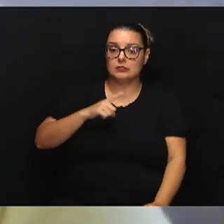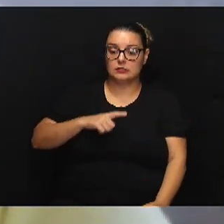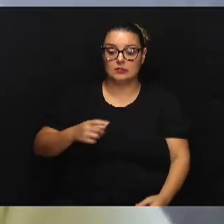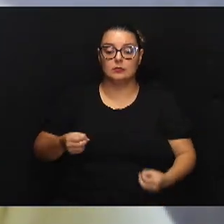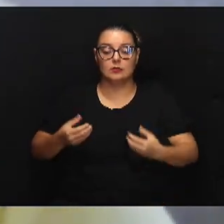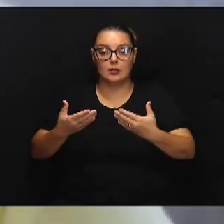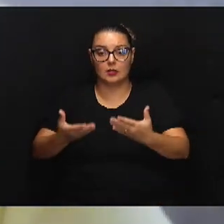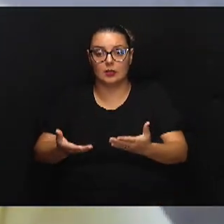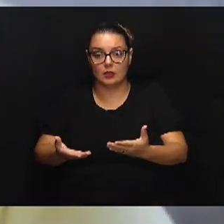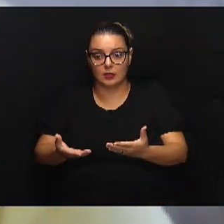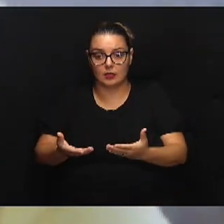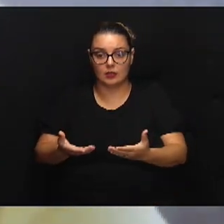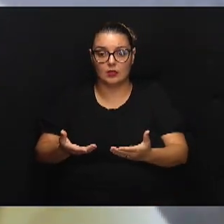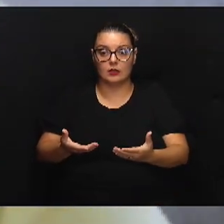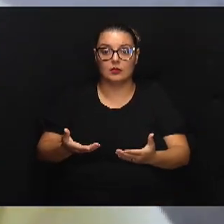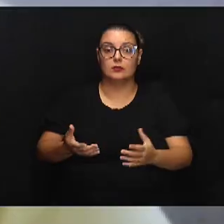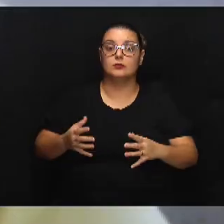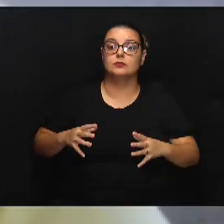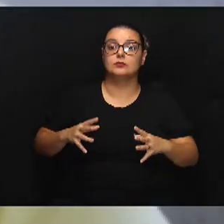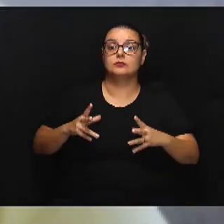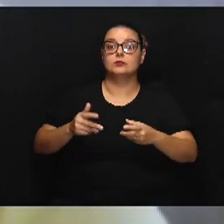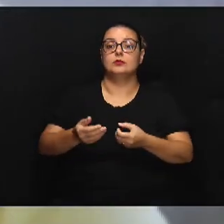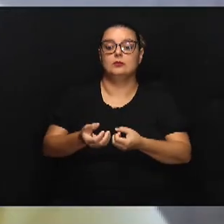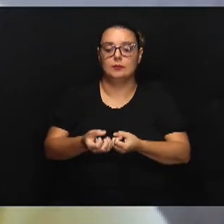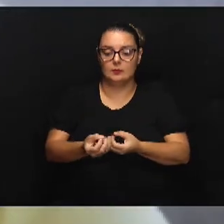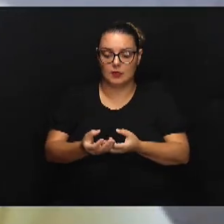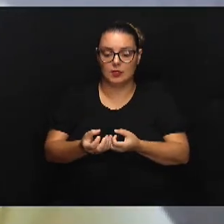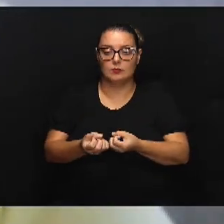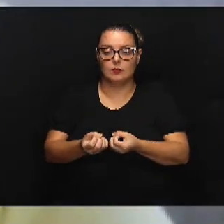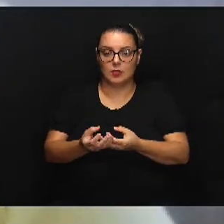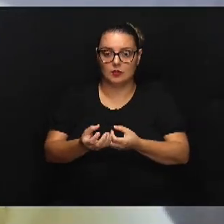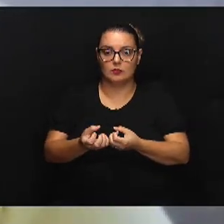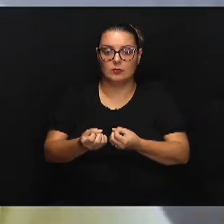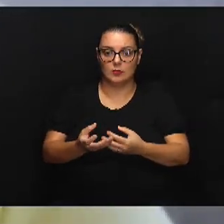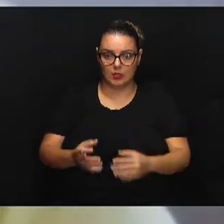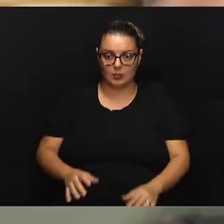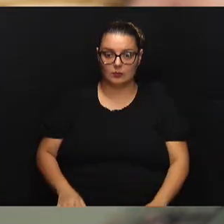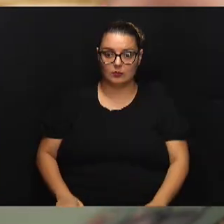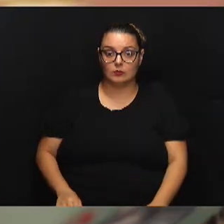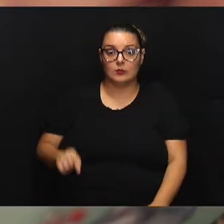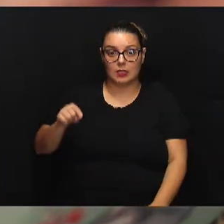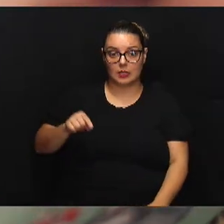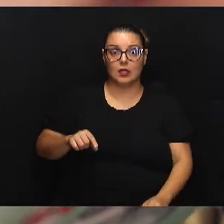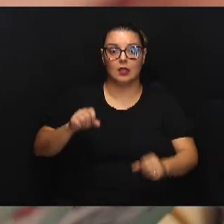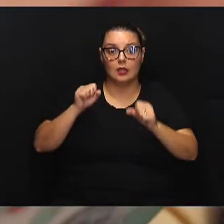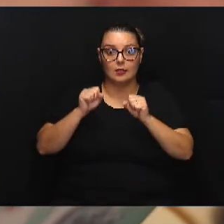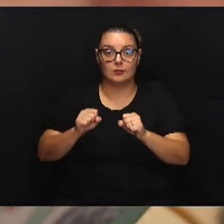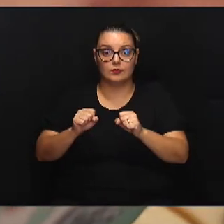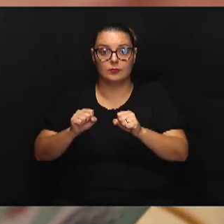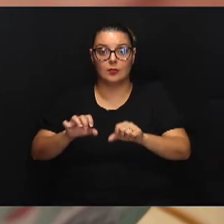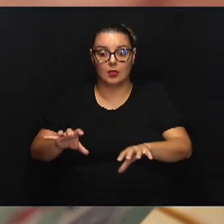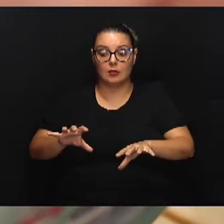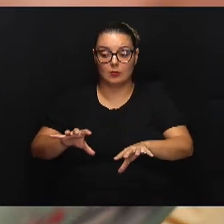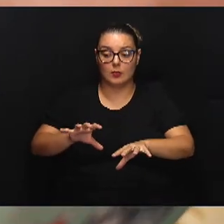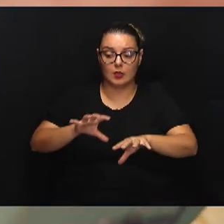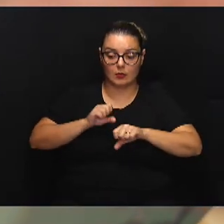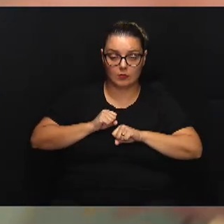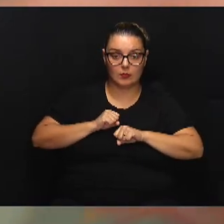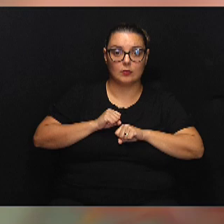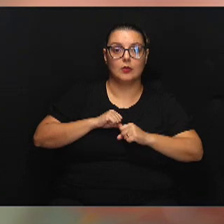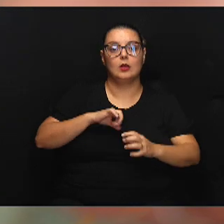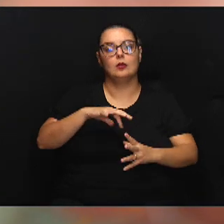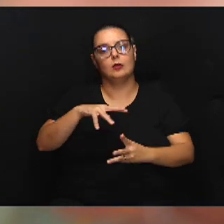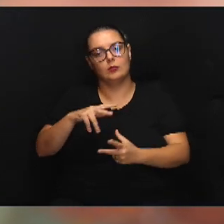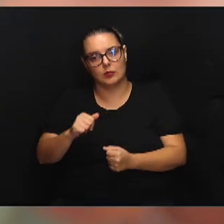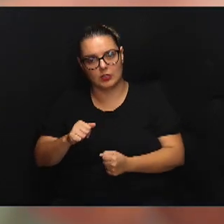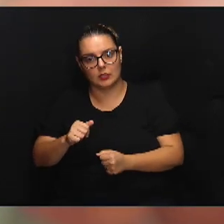ela todas as informações para que ela possa se apropriar desse mundo. Então,